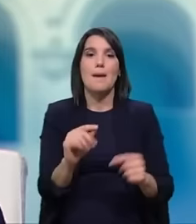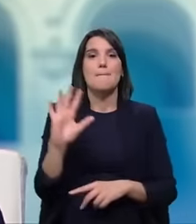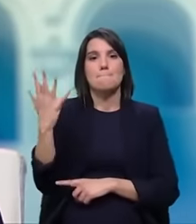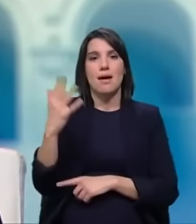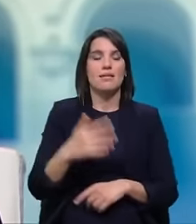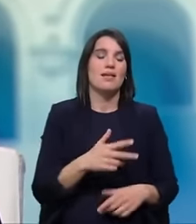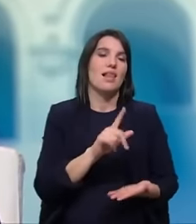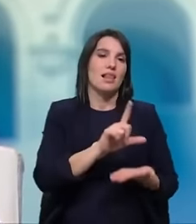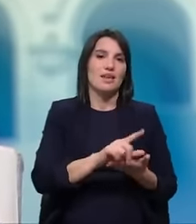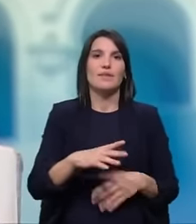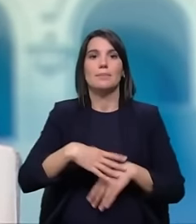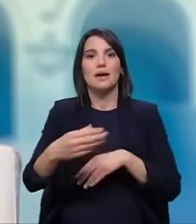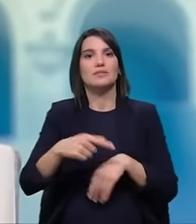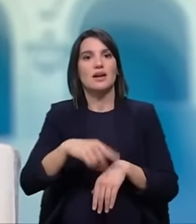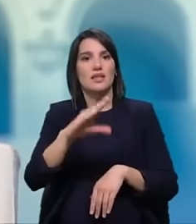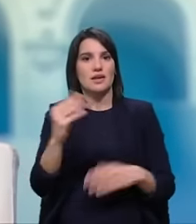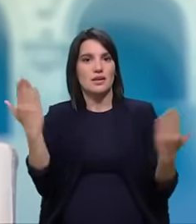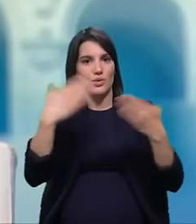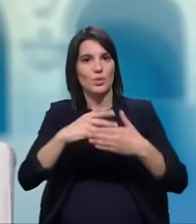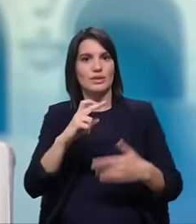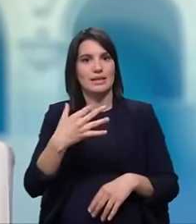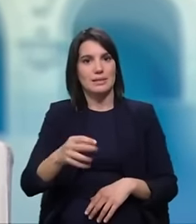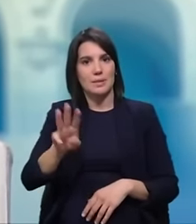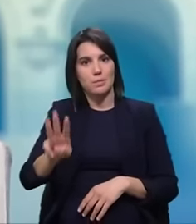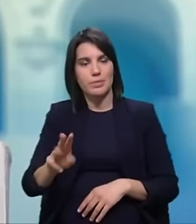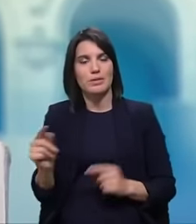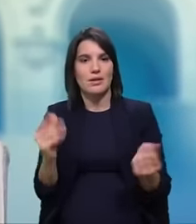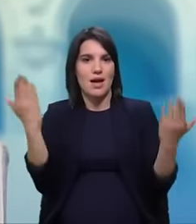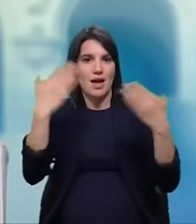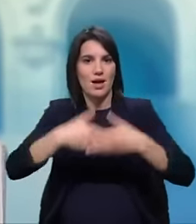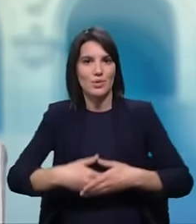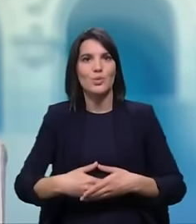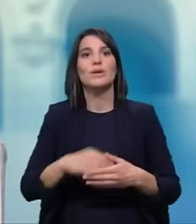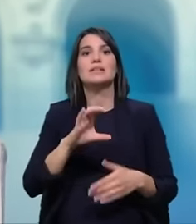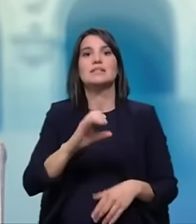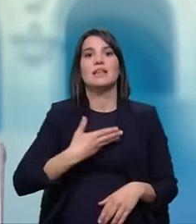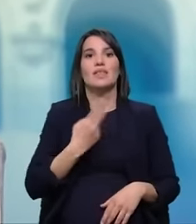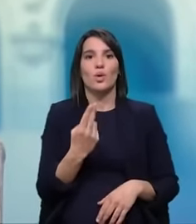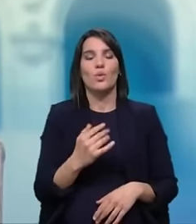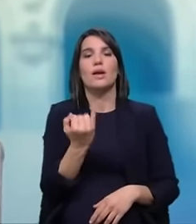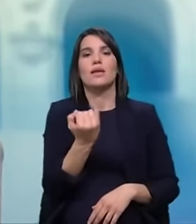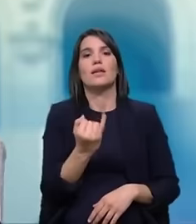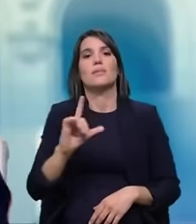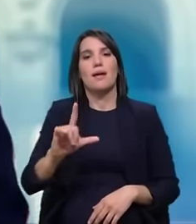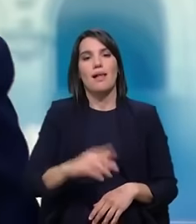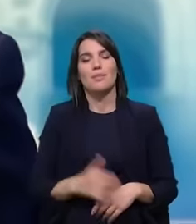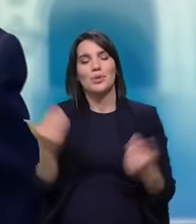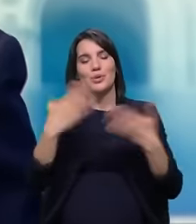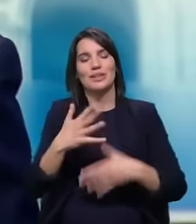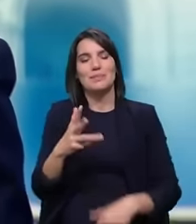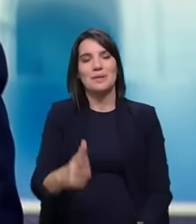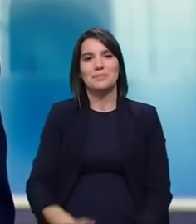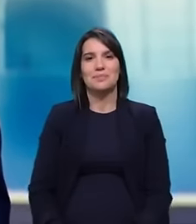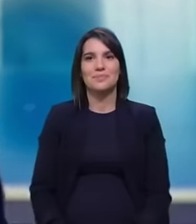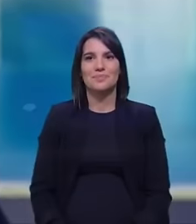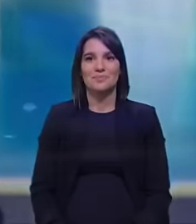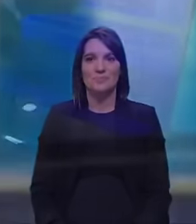LIVRE. E mais tarde, 22 horas, aqui na RTP3, debate da noite com a CDU e a Iniciativa Liberal. Tenha uma boa noite, até amanhã.